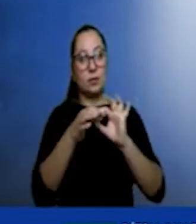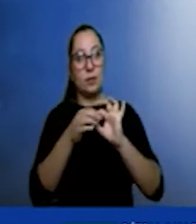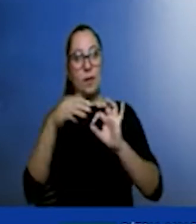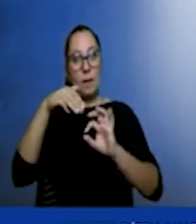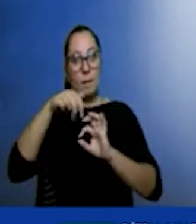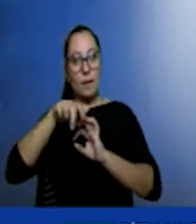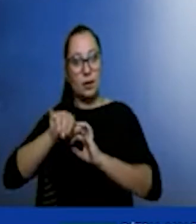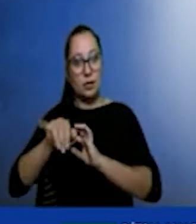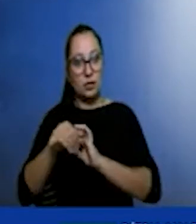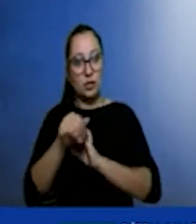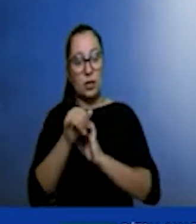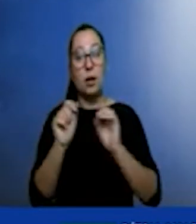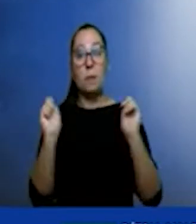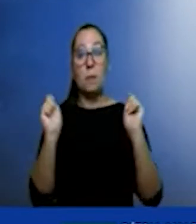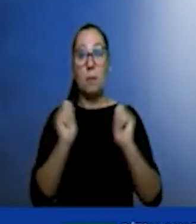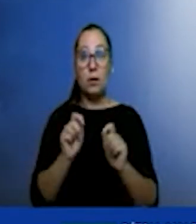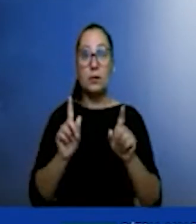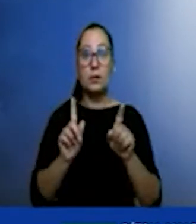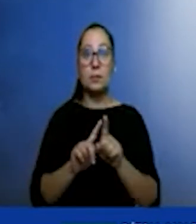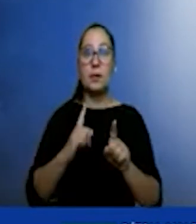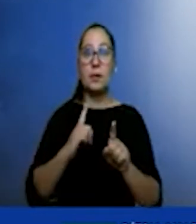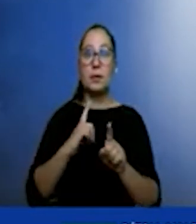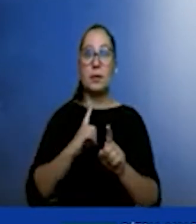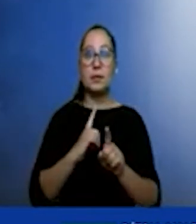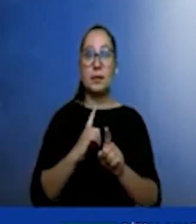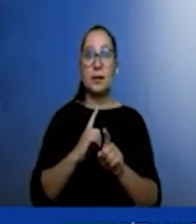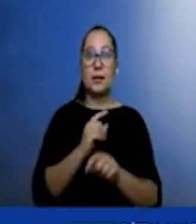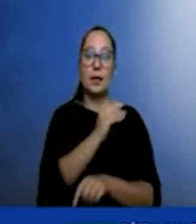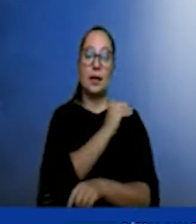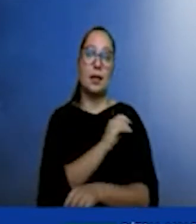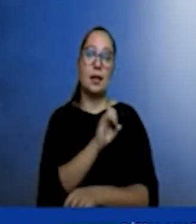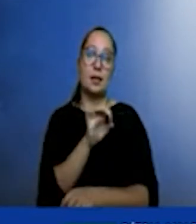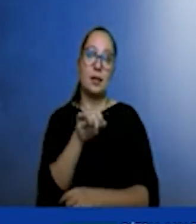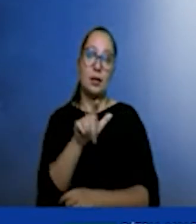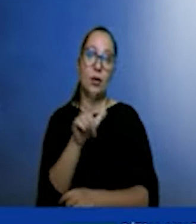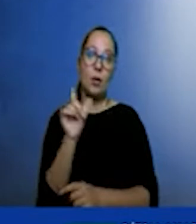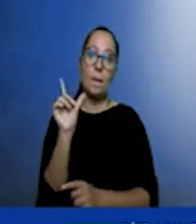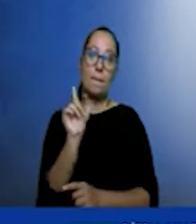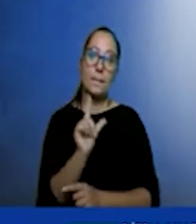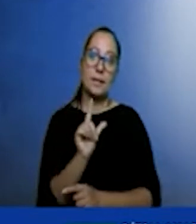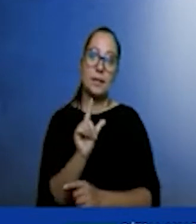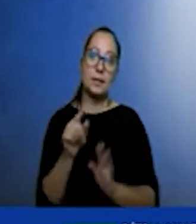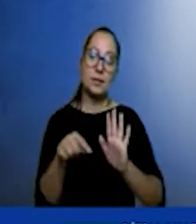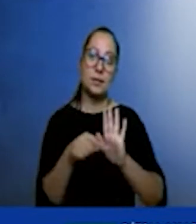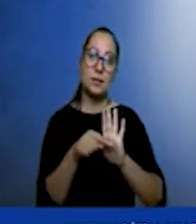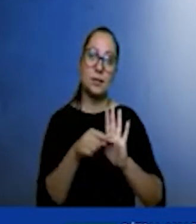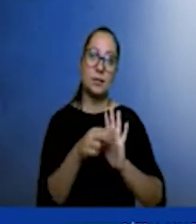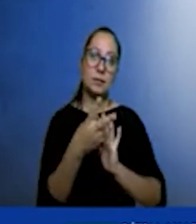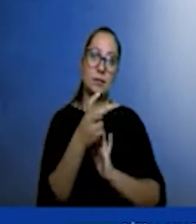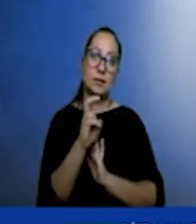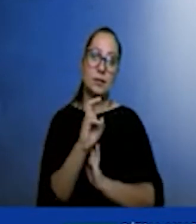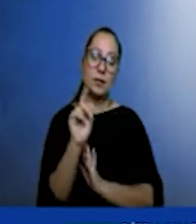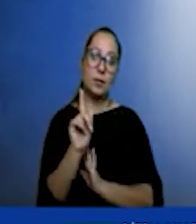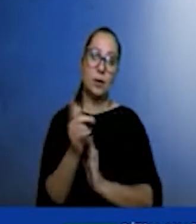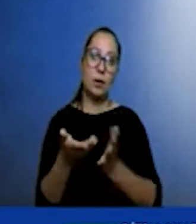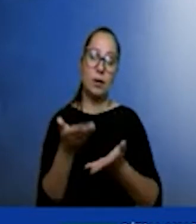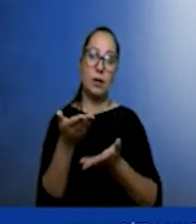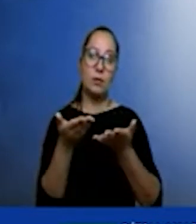pode eventualmente ter um etanol com menos 25 gramas